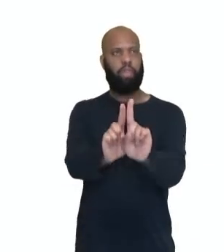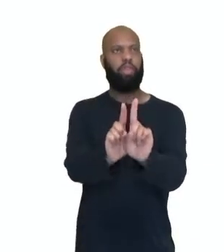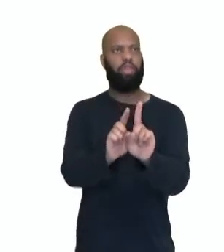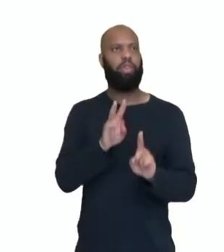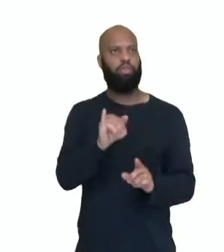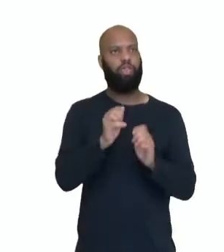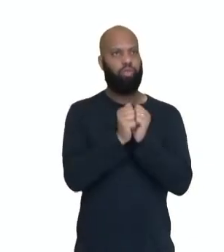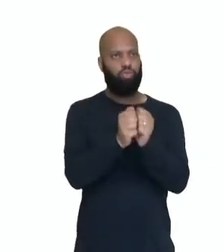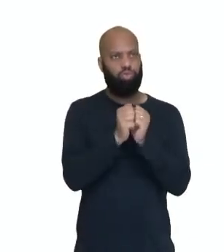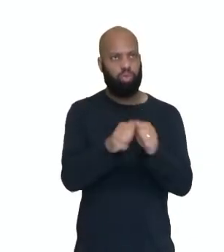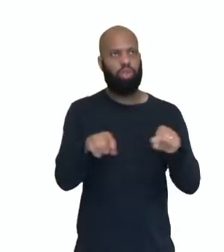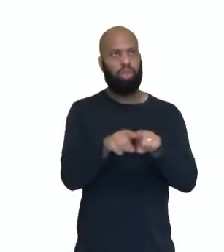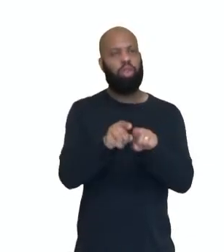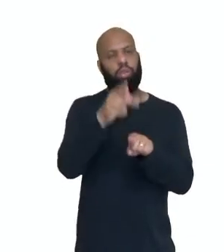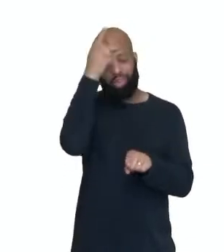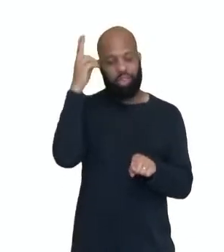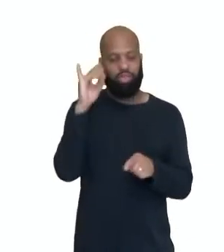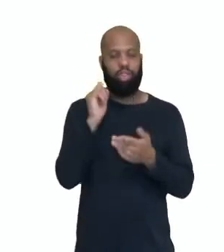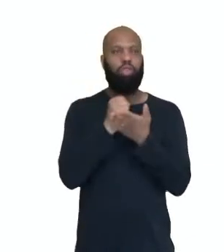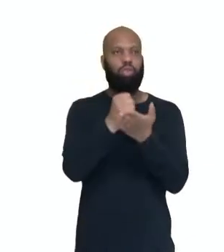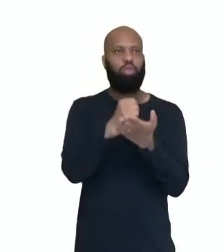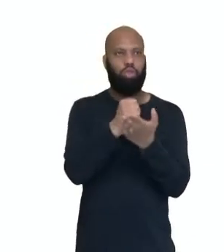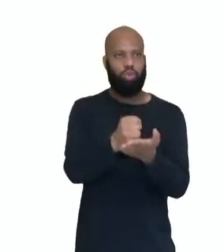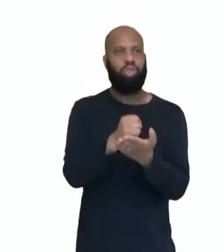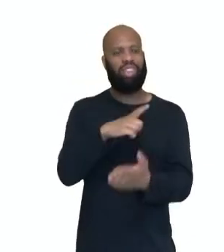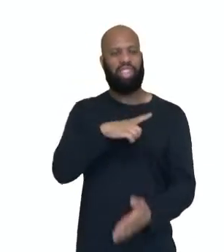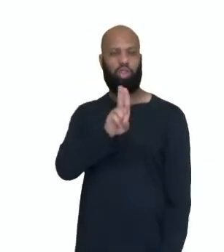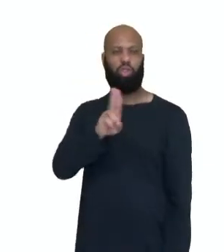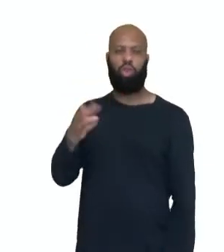o ajudante dele, o